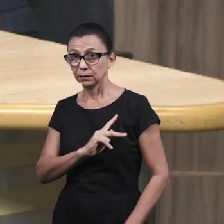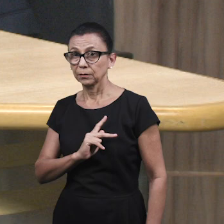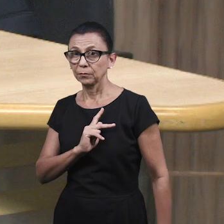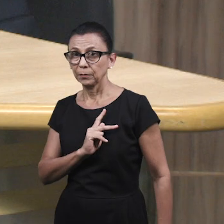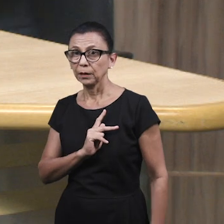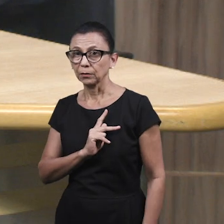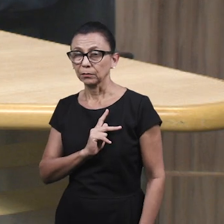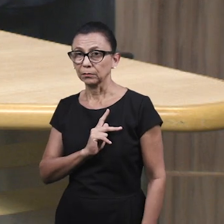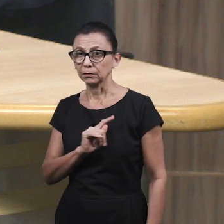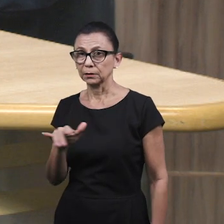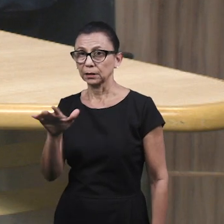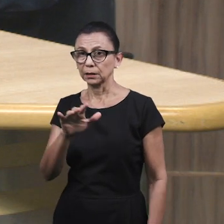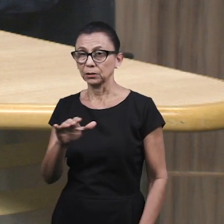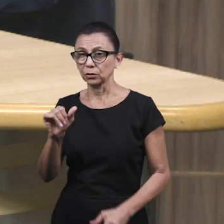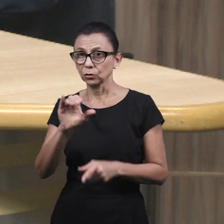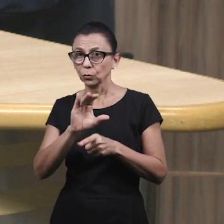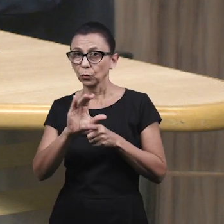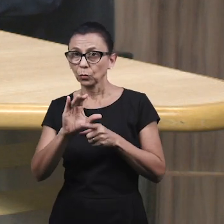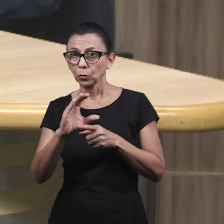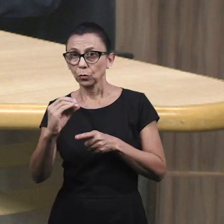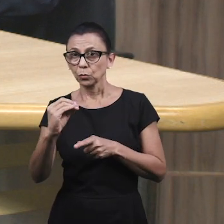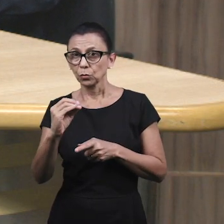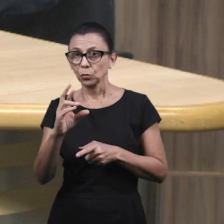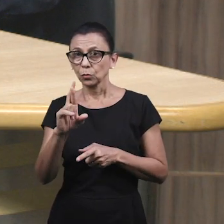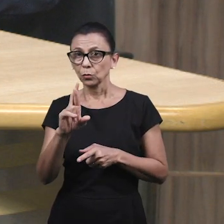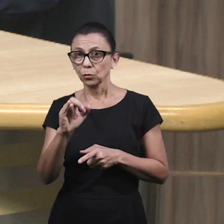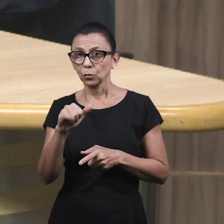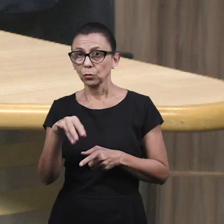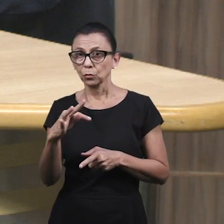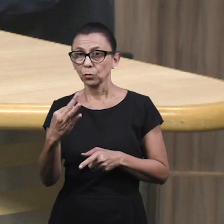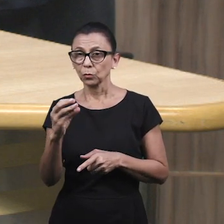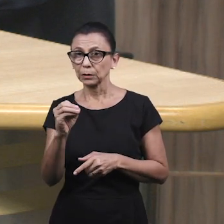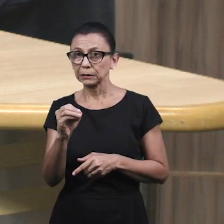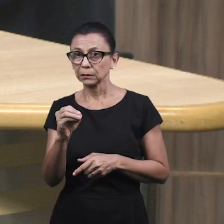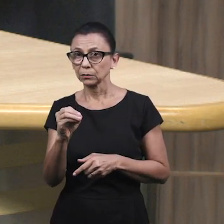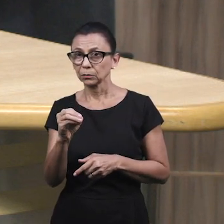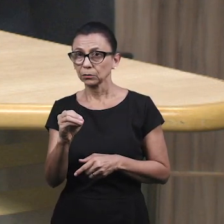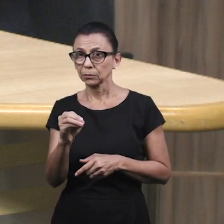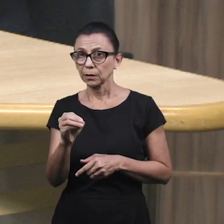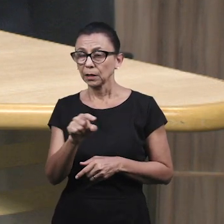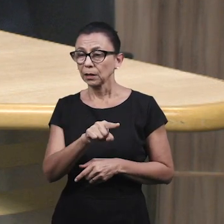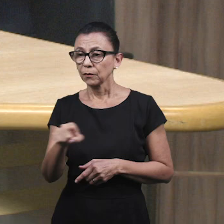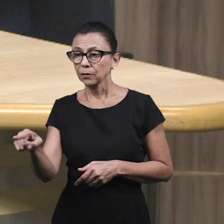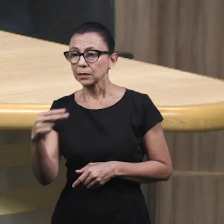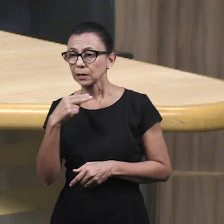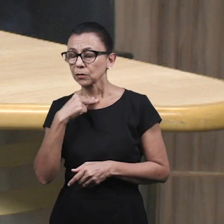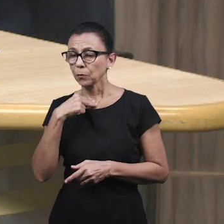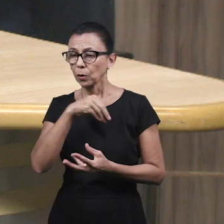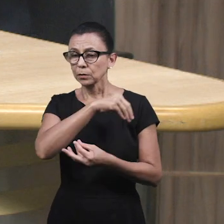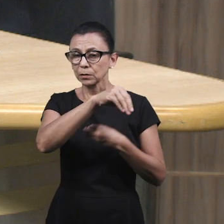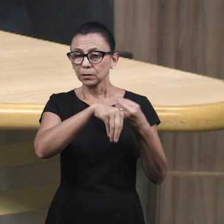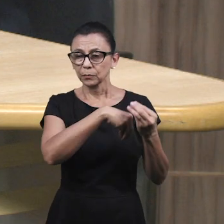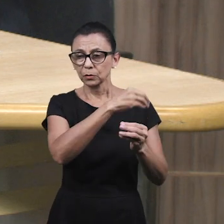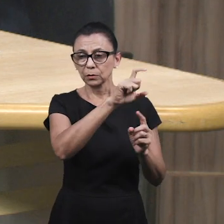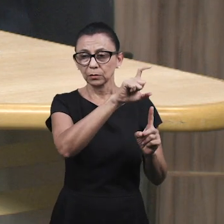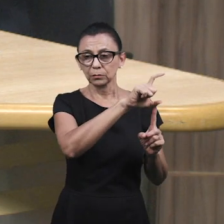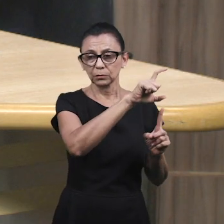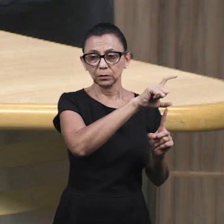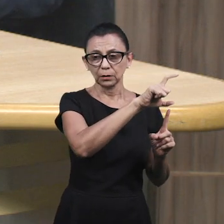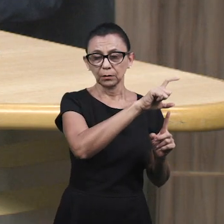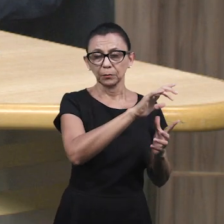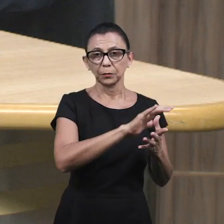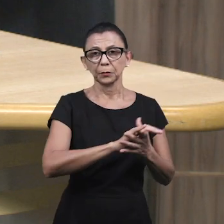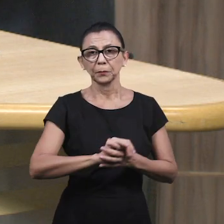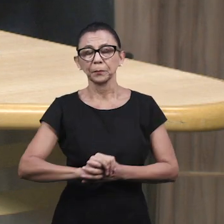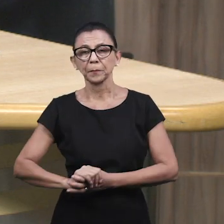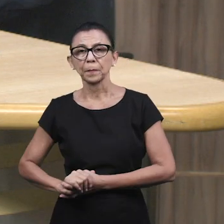que estava em Corinto, e eu não quero que sejais participantes com os demônios. Ele usa a palavra sacrifício. A palavra sacrifício